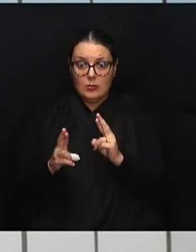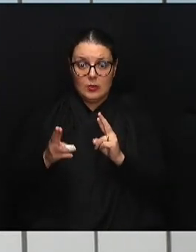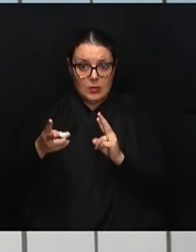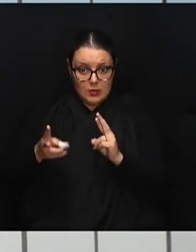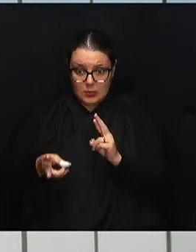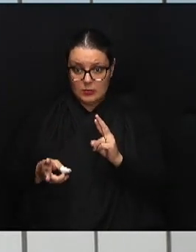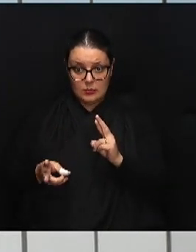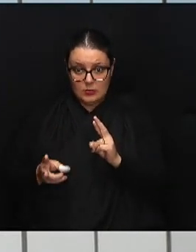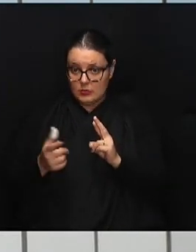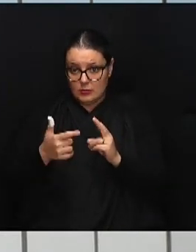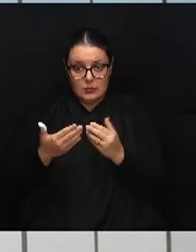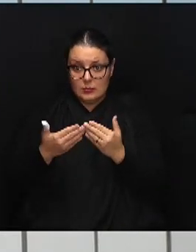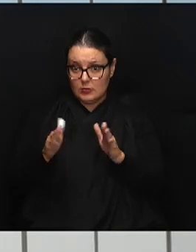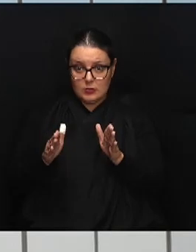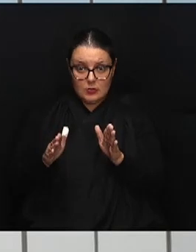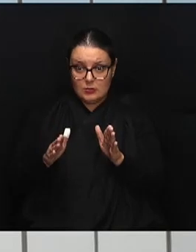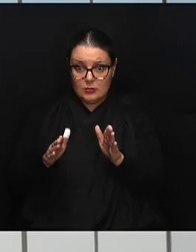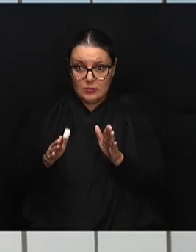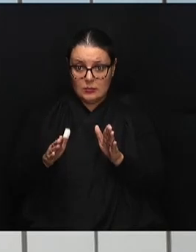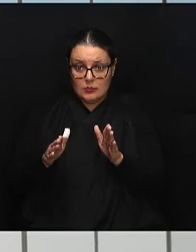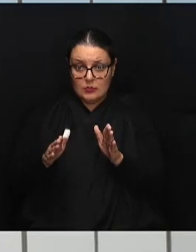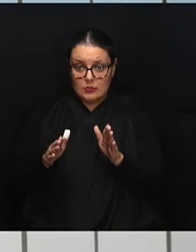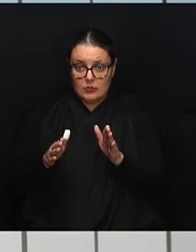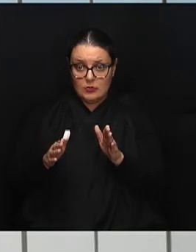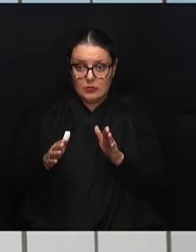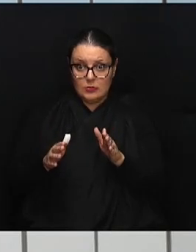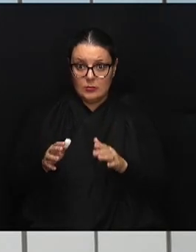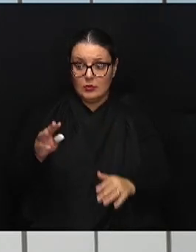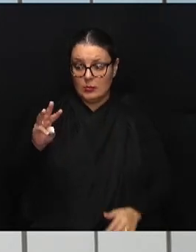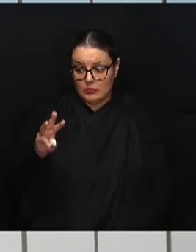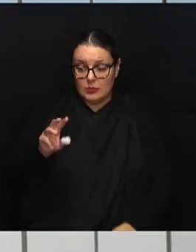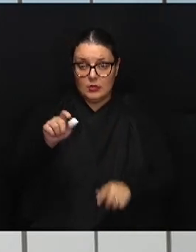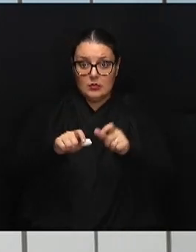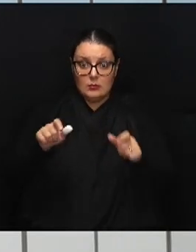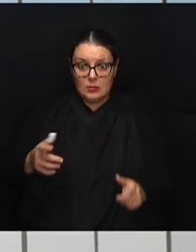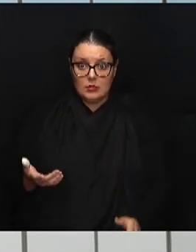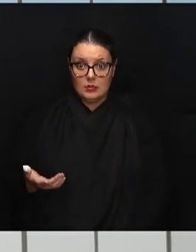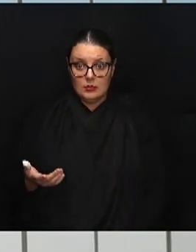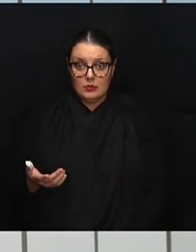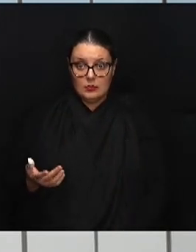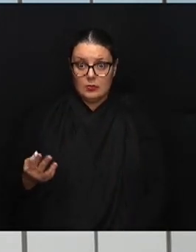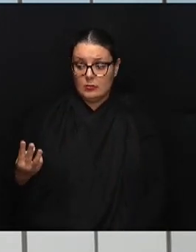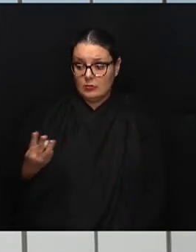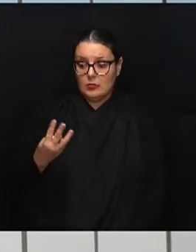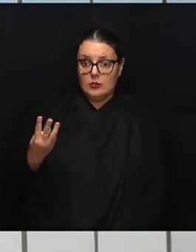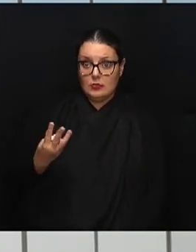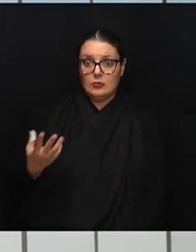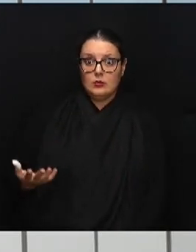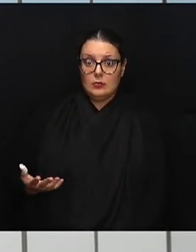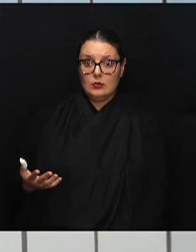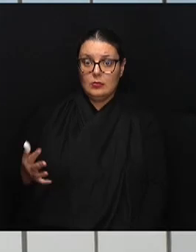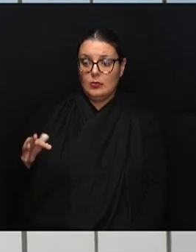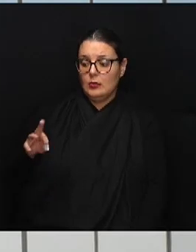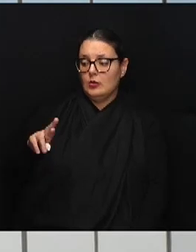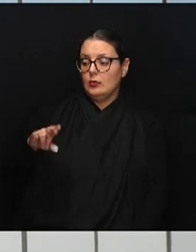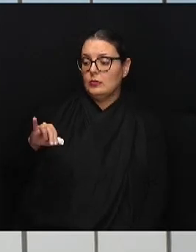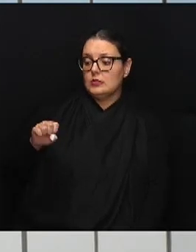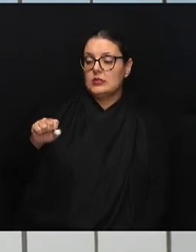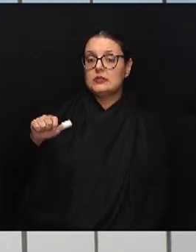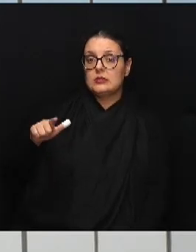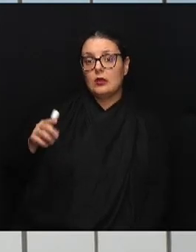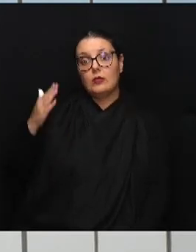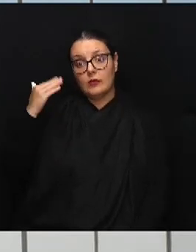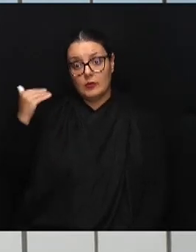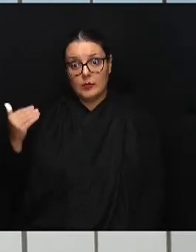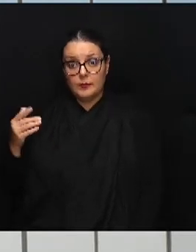sem abertura com 3 pessoas, né? Entre 3 pessoas, por exemplo, o famoso trisal, né? Mas